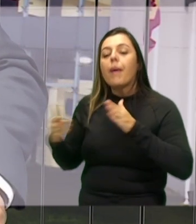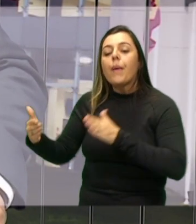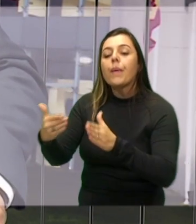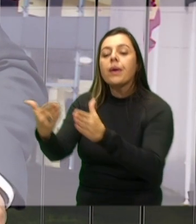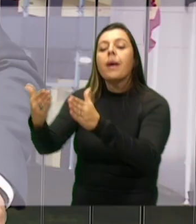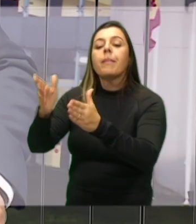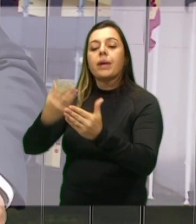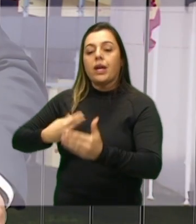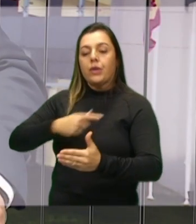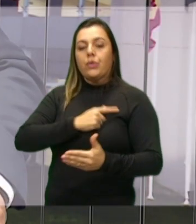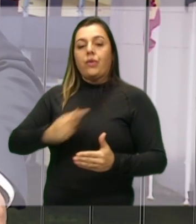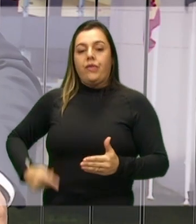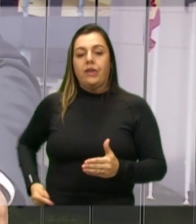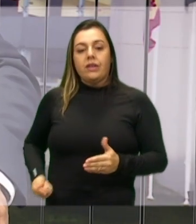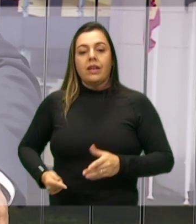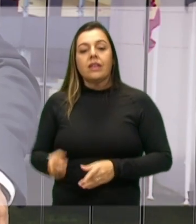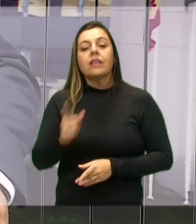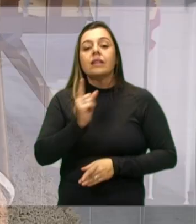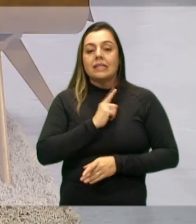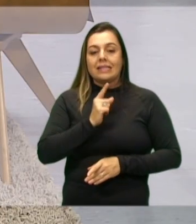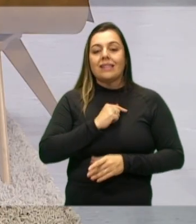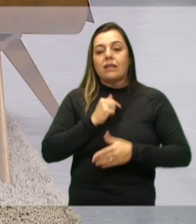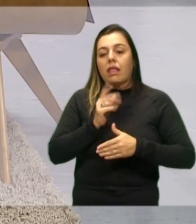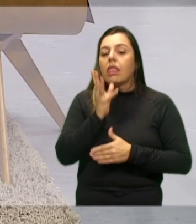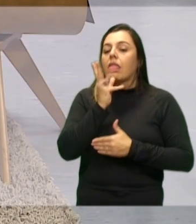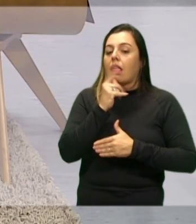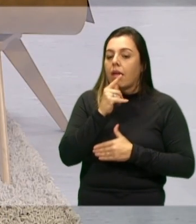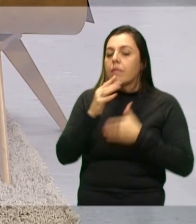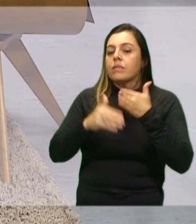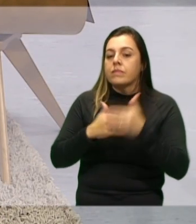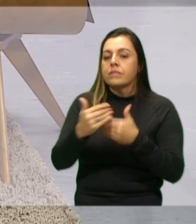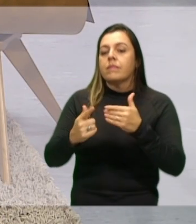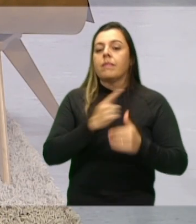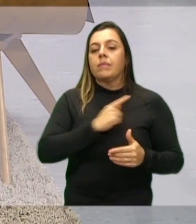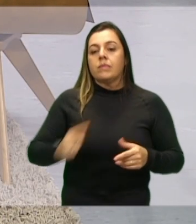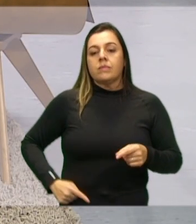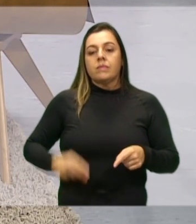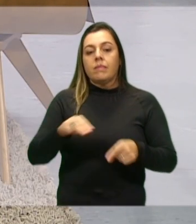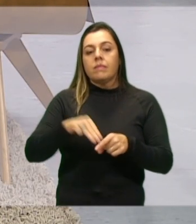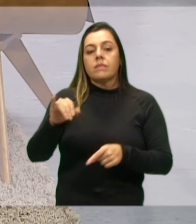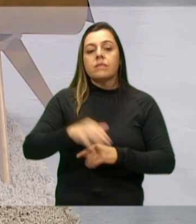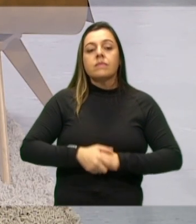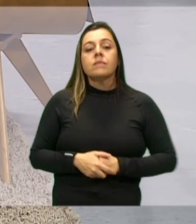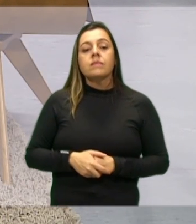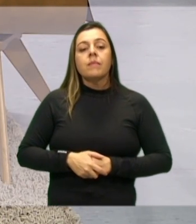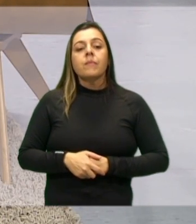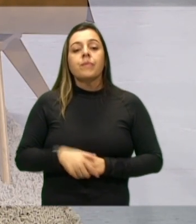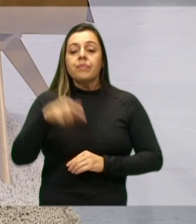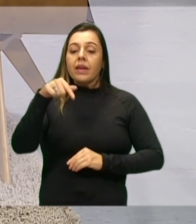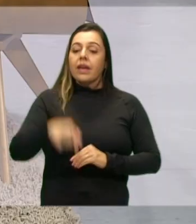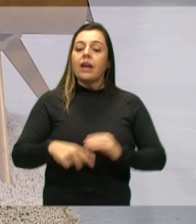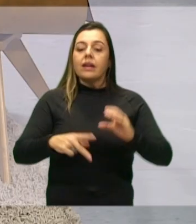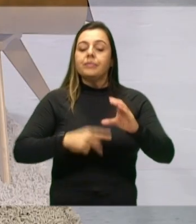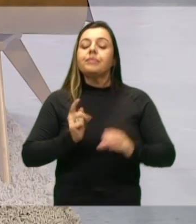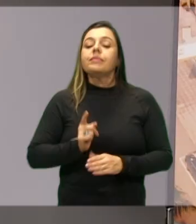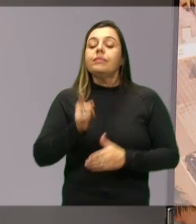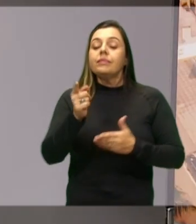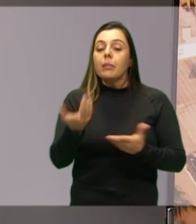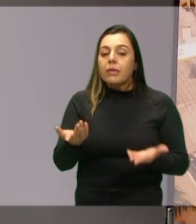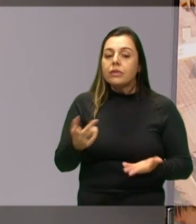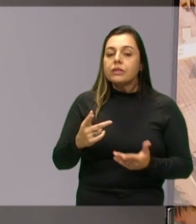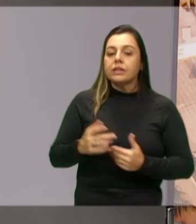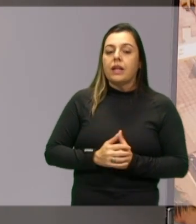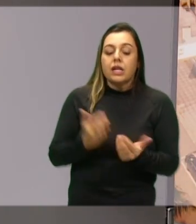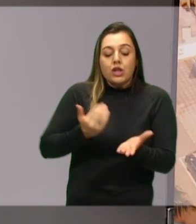governo. Então, essa inexperiência tem sim trazido uma lentidão para o governo municipal de Itajaí. Vereadora, e aqui na Câmara, para você,